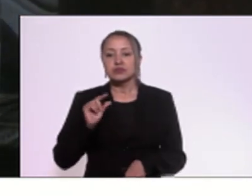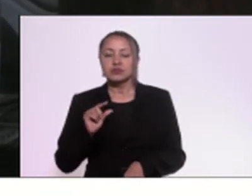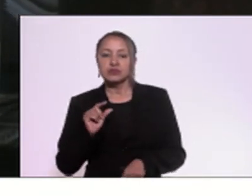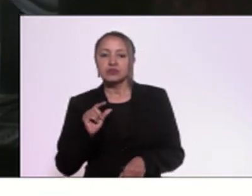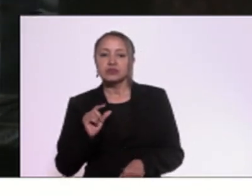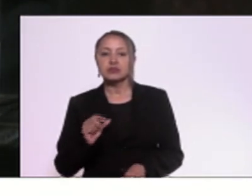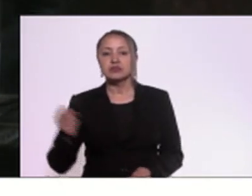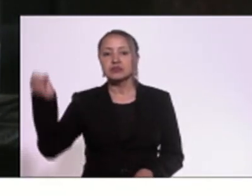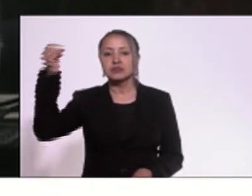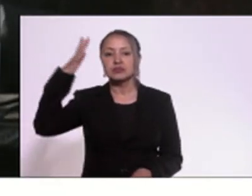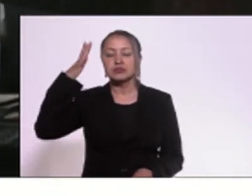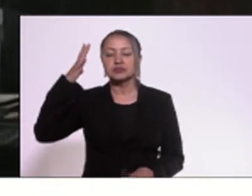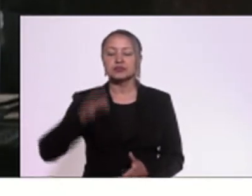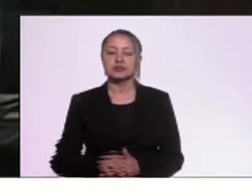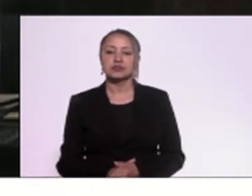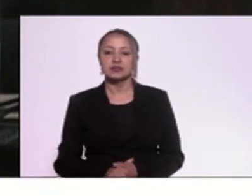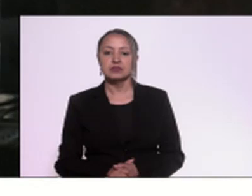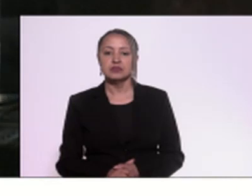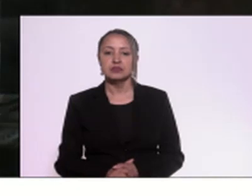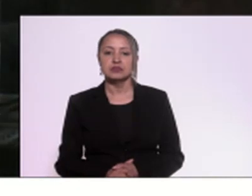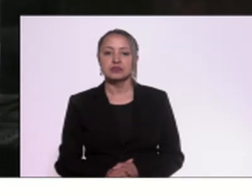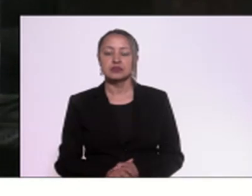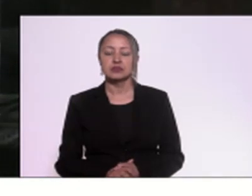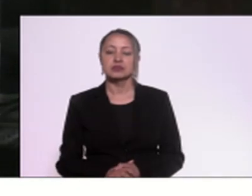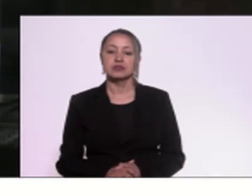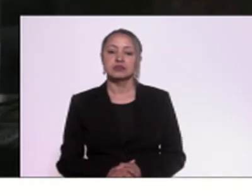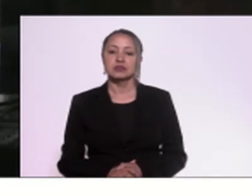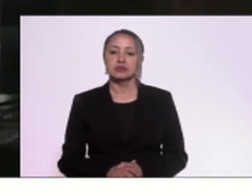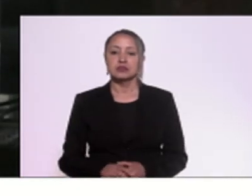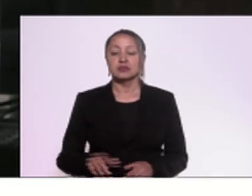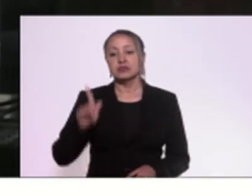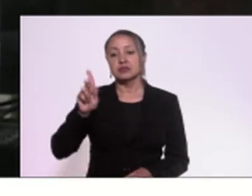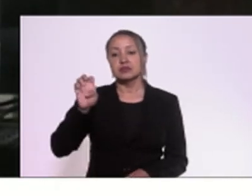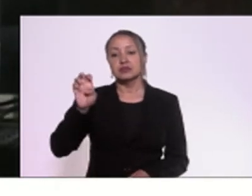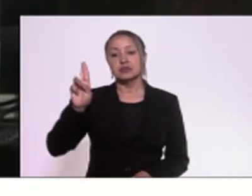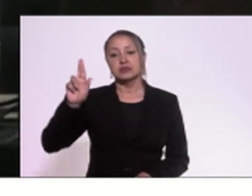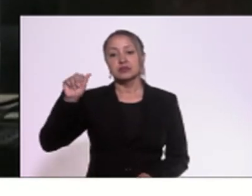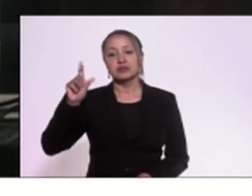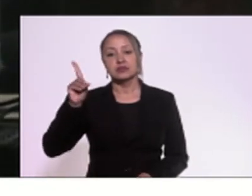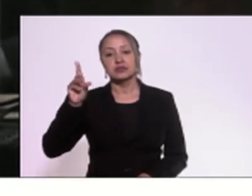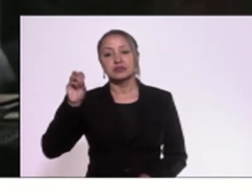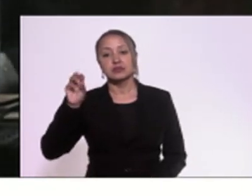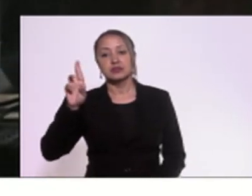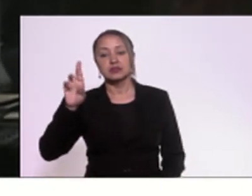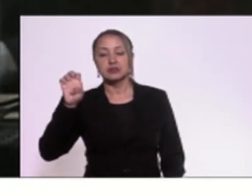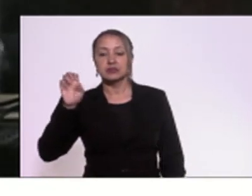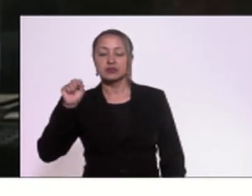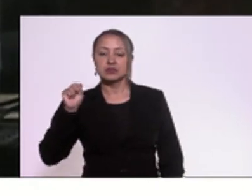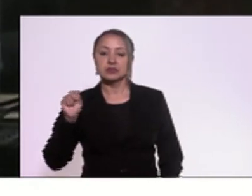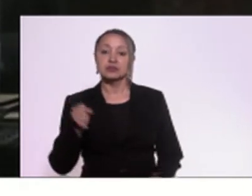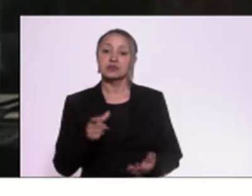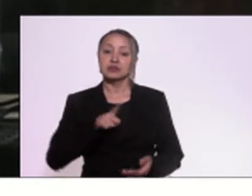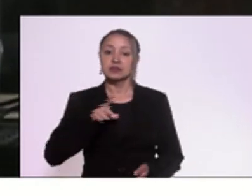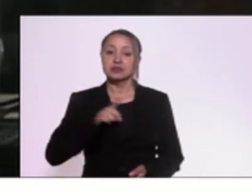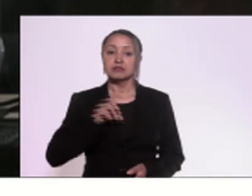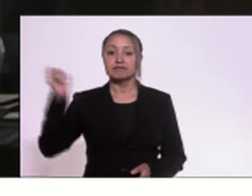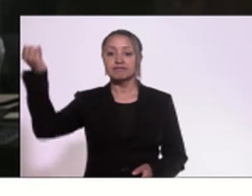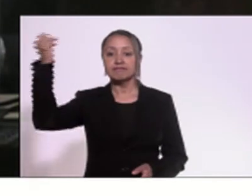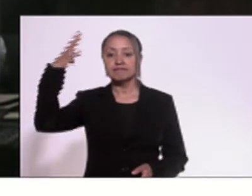fotógrafo, enfim, vários projetos. Como agora, a gente está discutindo um projeto com a Funarge de discutir